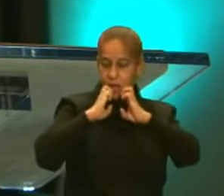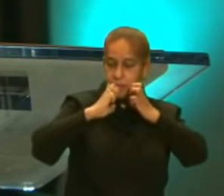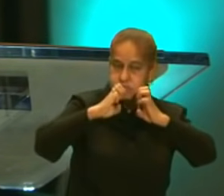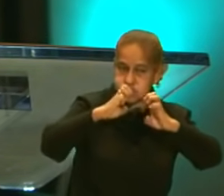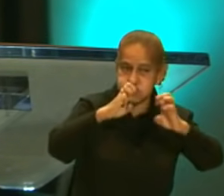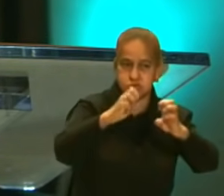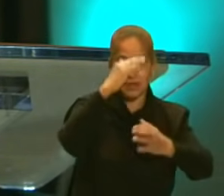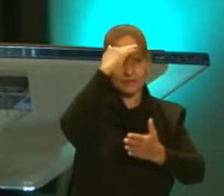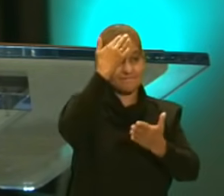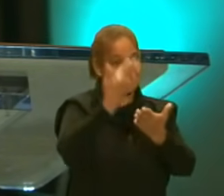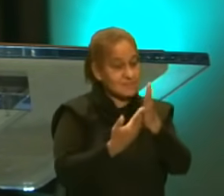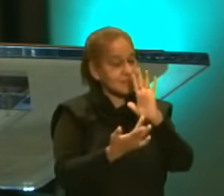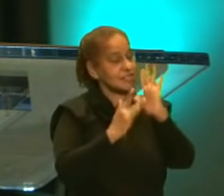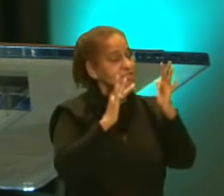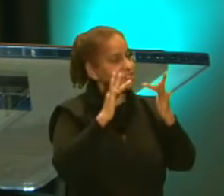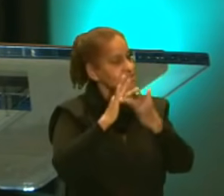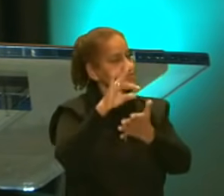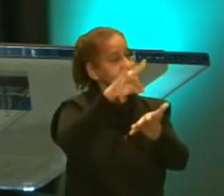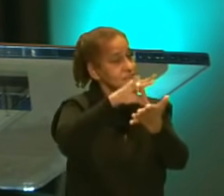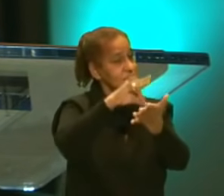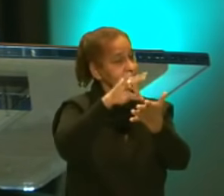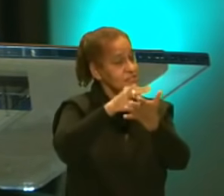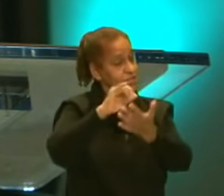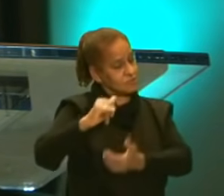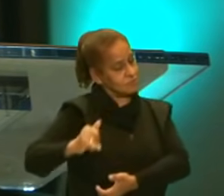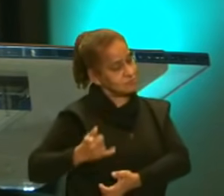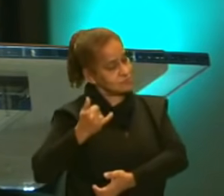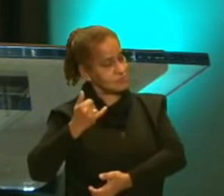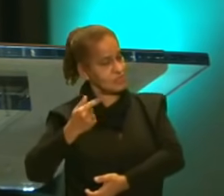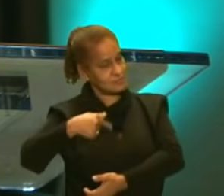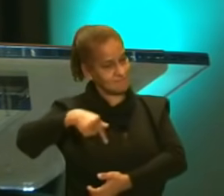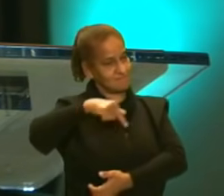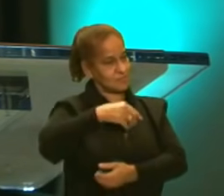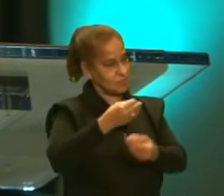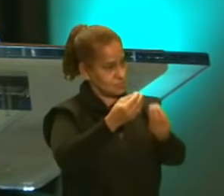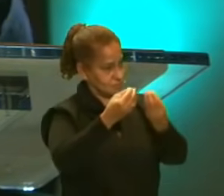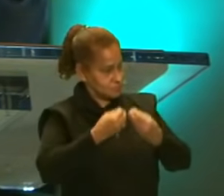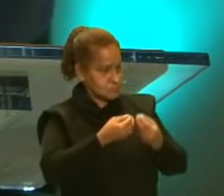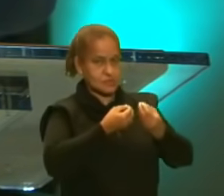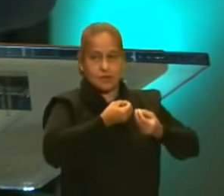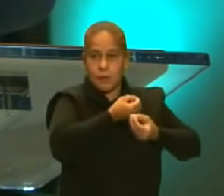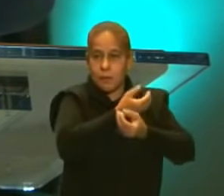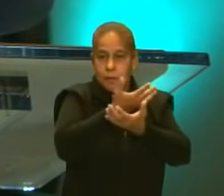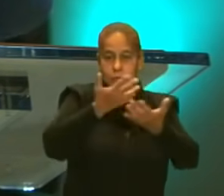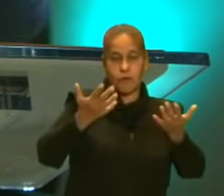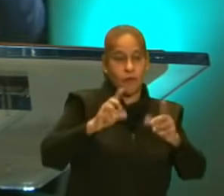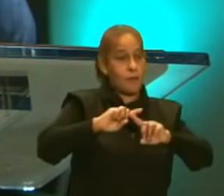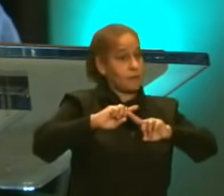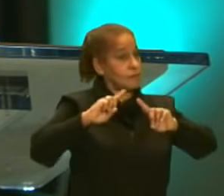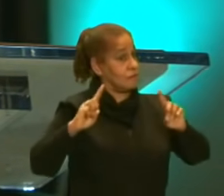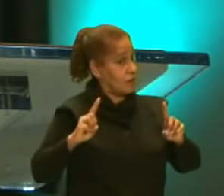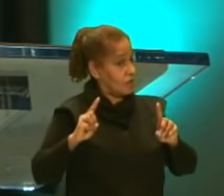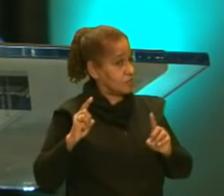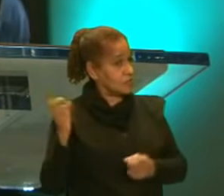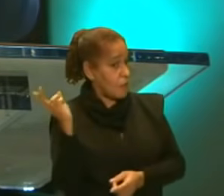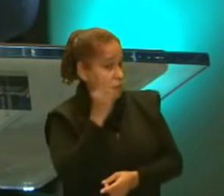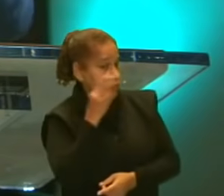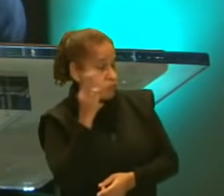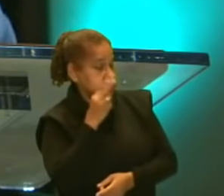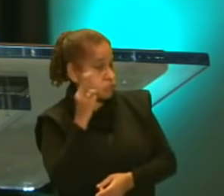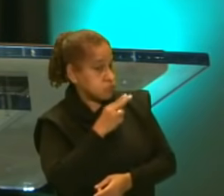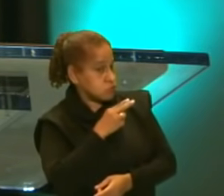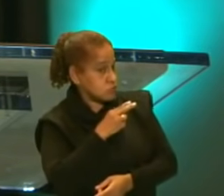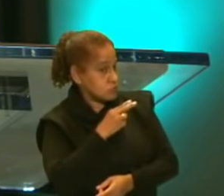de oportunidades que Deus tem nos dado. Mas que pouco a pouco essa influência vai ser solapada, vai